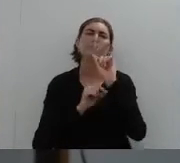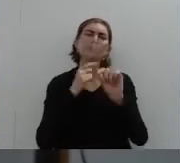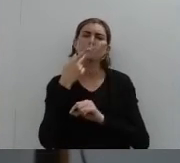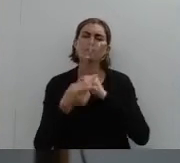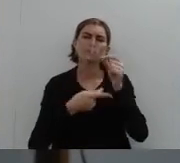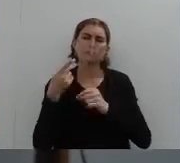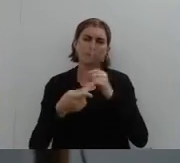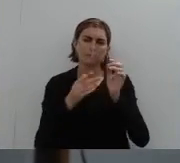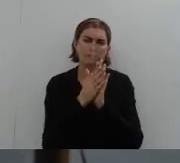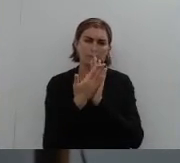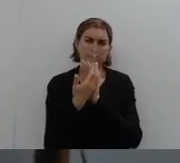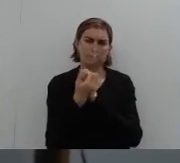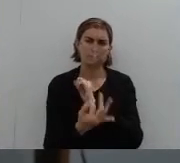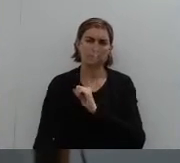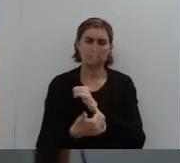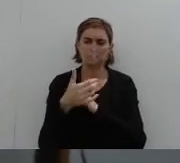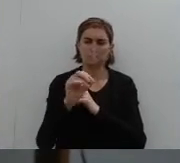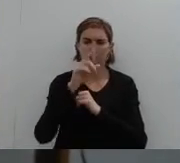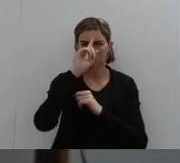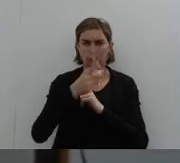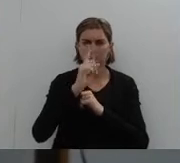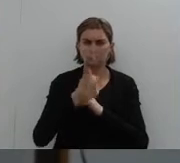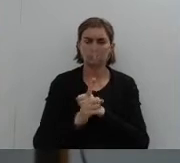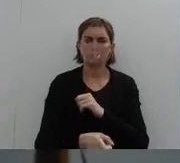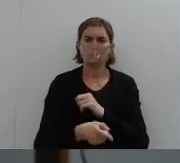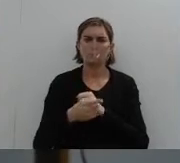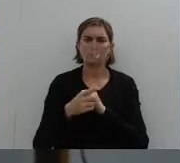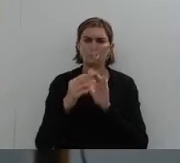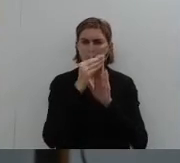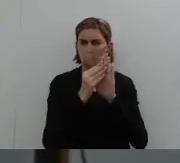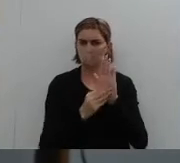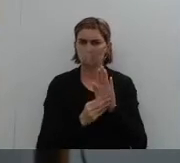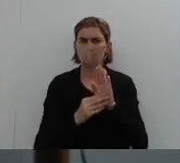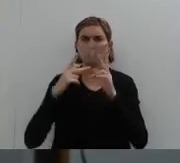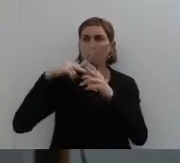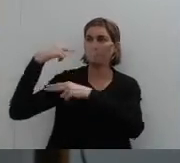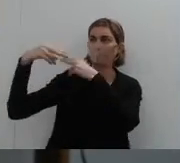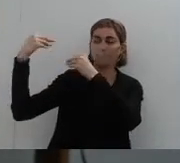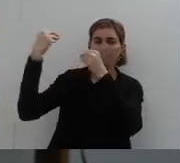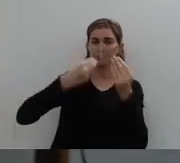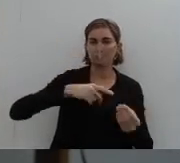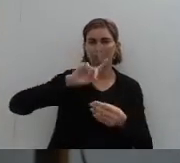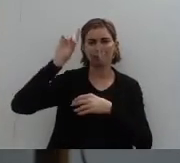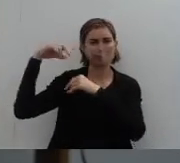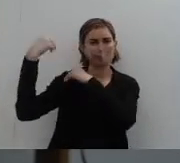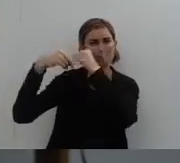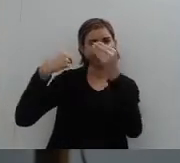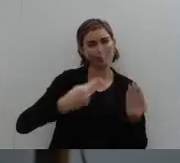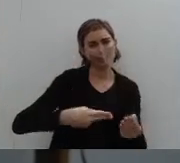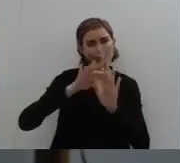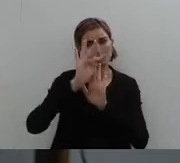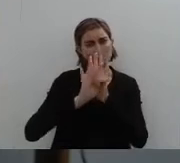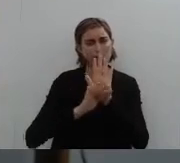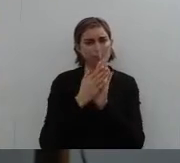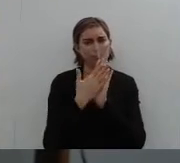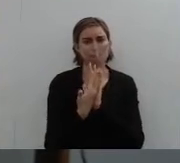a narrativa bíblica? Que os 10 mandamentos foram um presente dado por Deus. Aliás, o texto